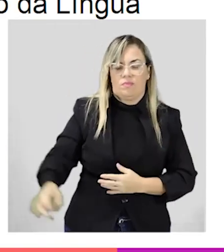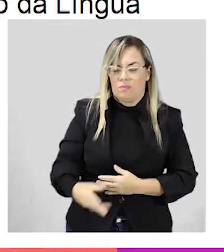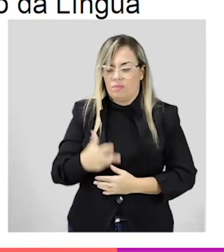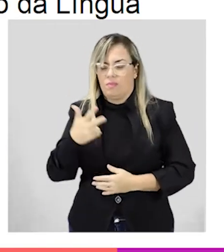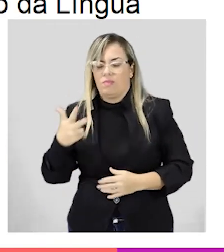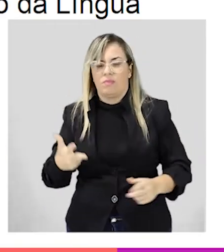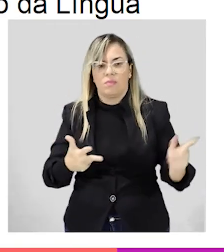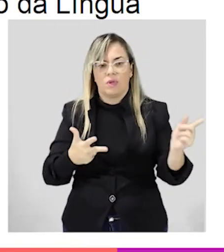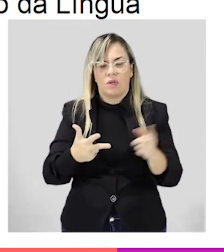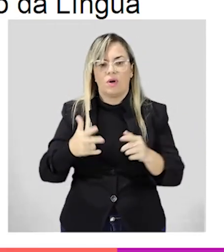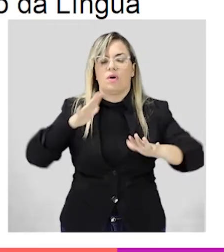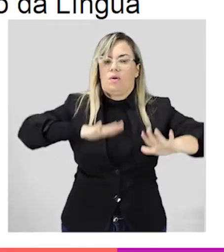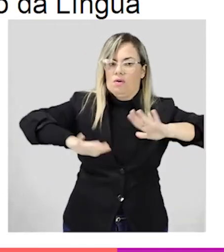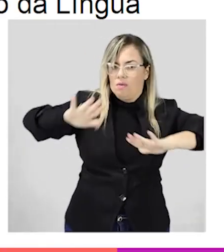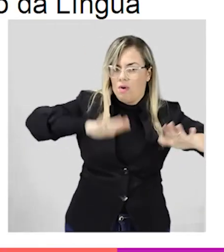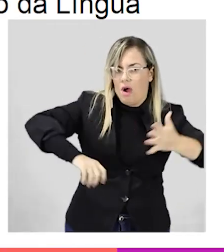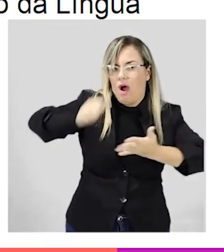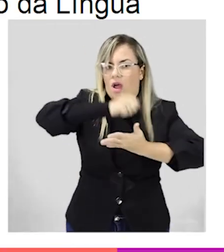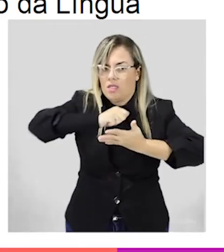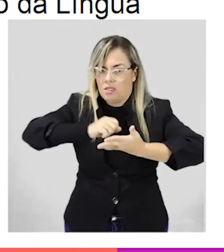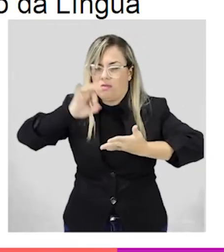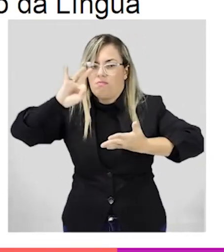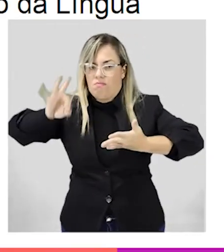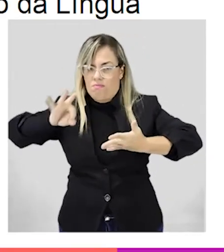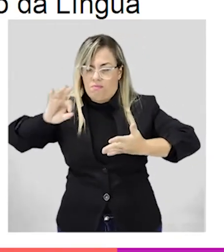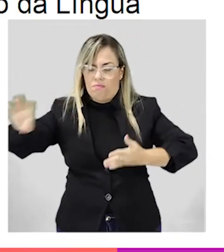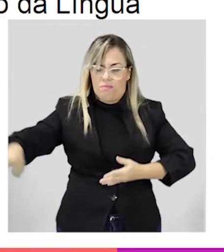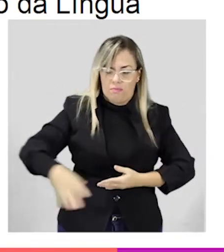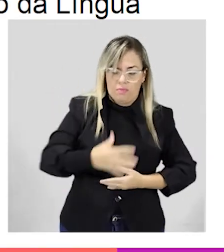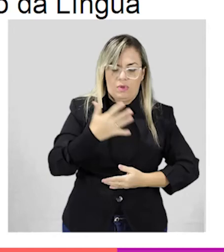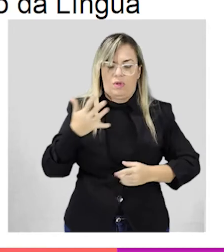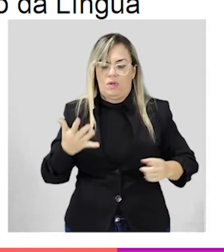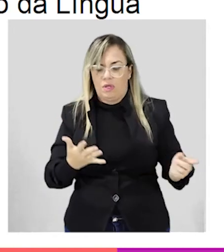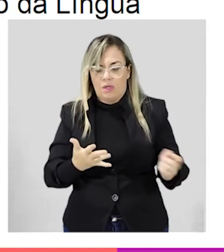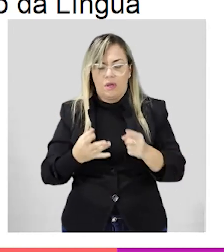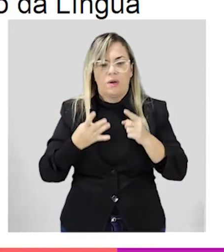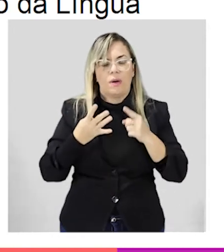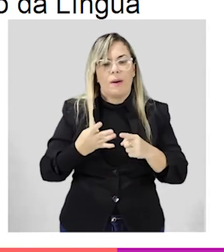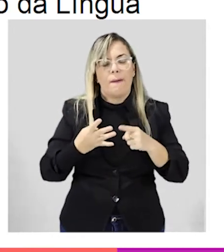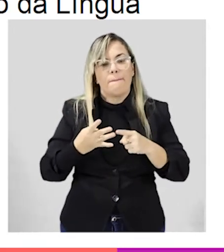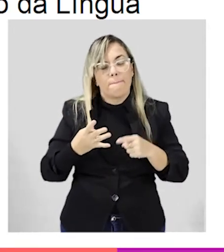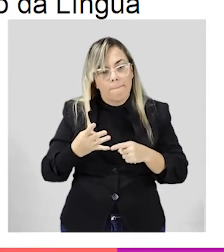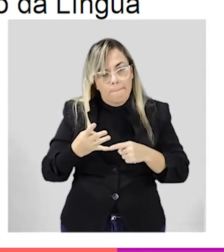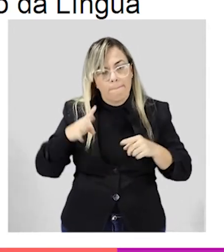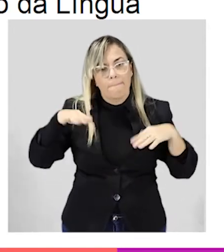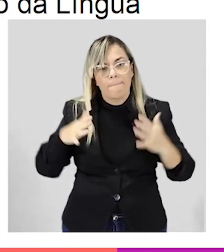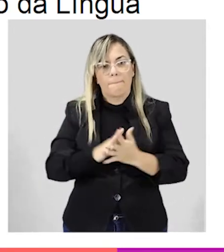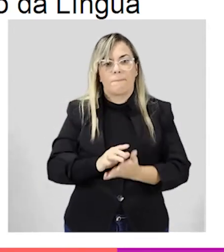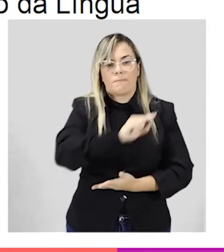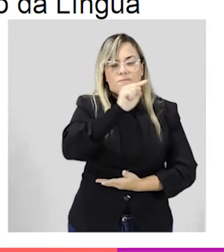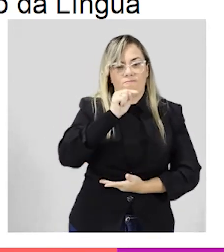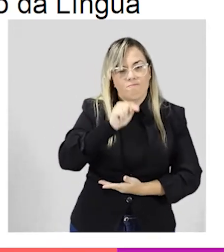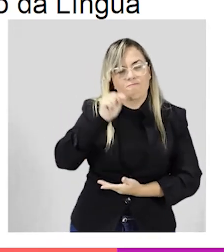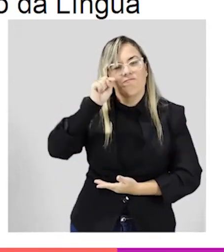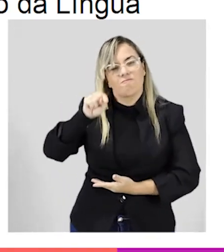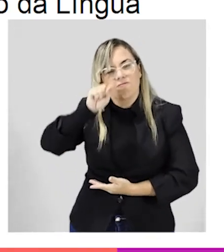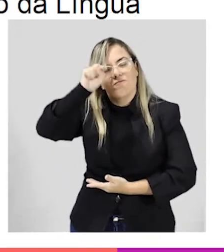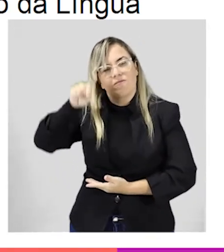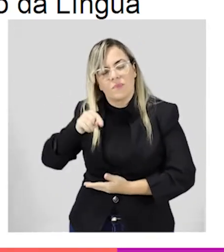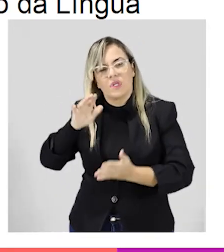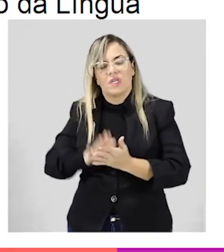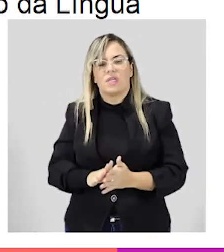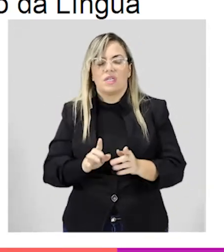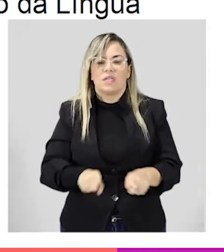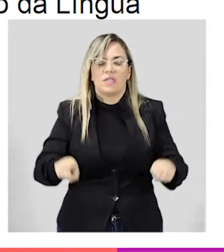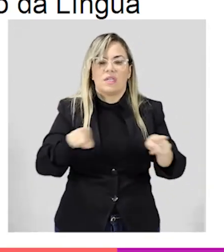ter cuidado com a ortografia, com a pontuação e a linguagem. É claro, precisa ser uma linguagem